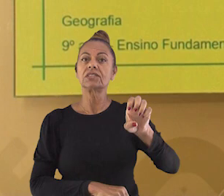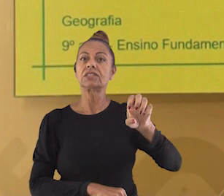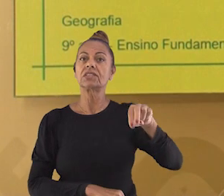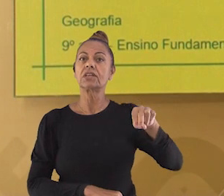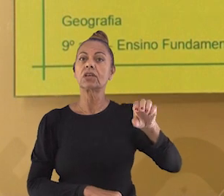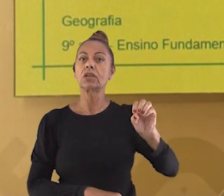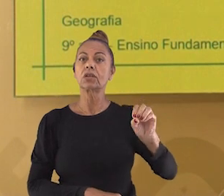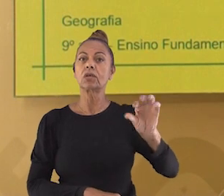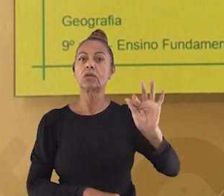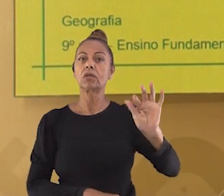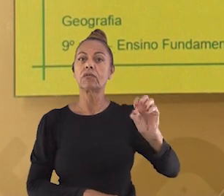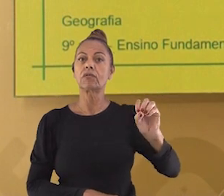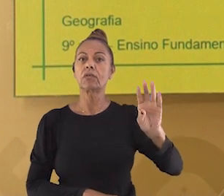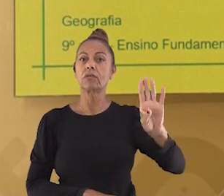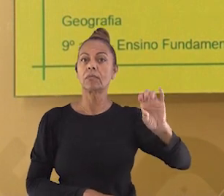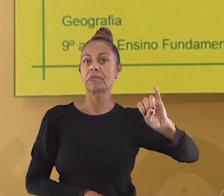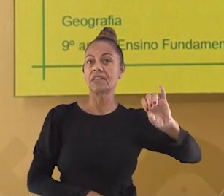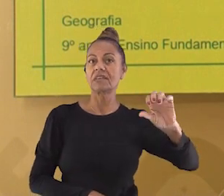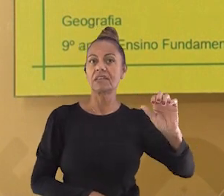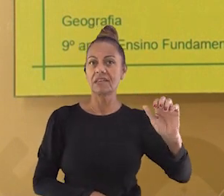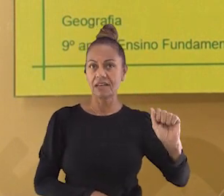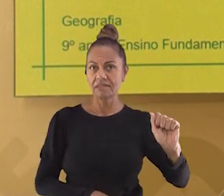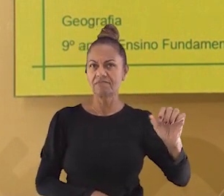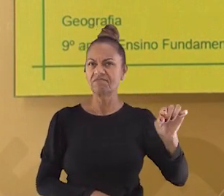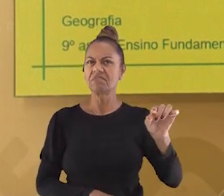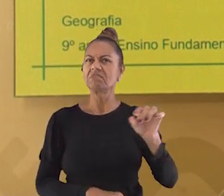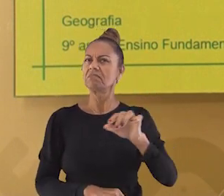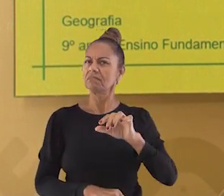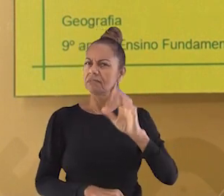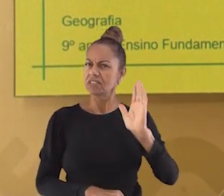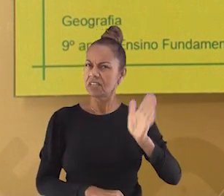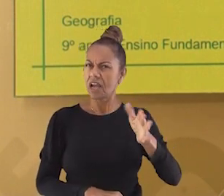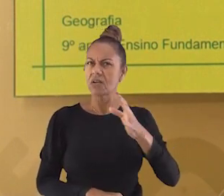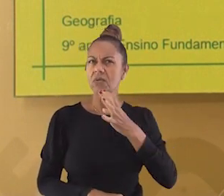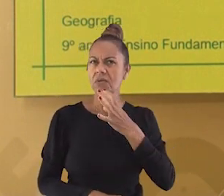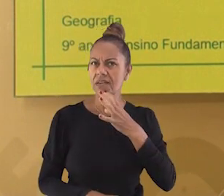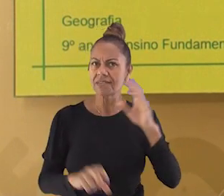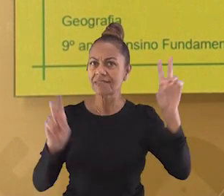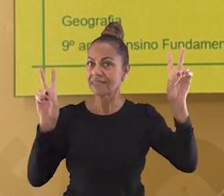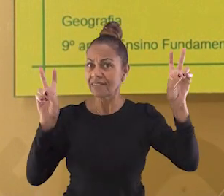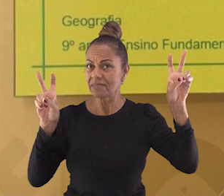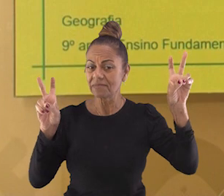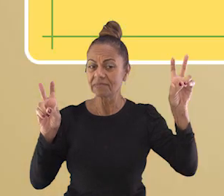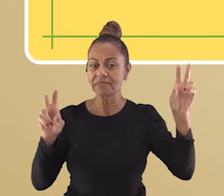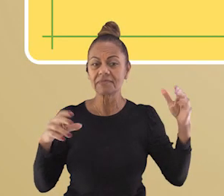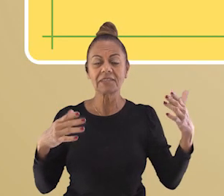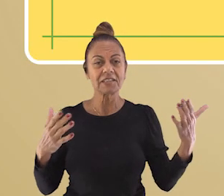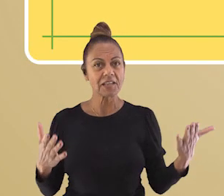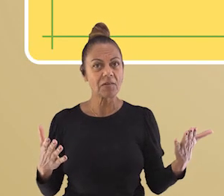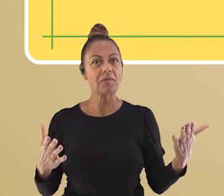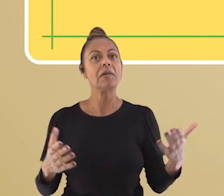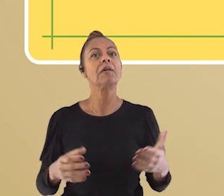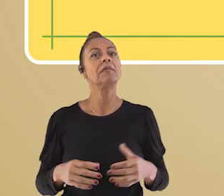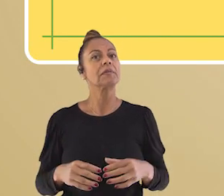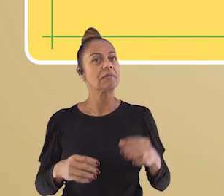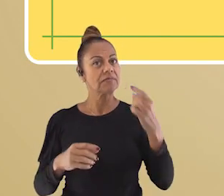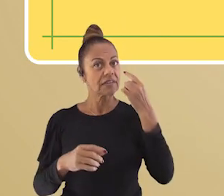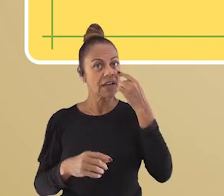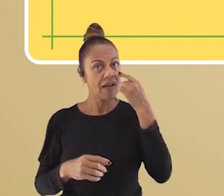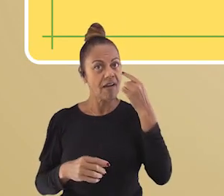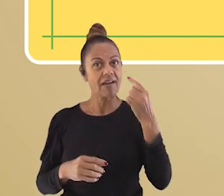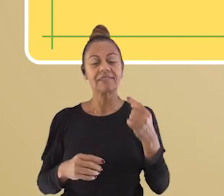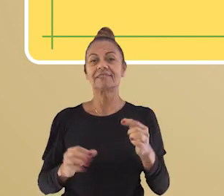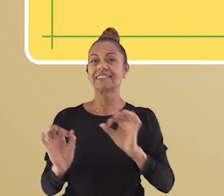de sua importância? Se está curioso para entender melhor esse tema, fica ligado na aula. Mas antes, para